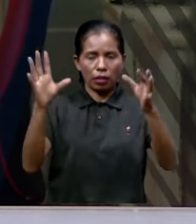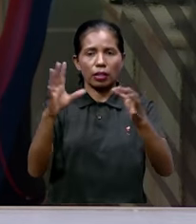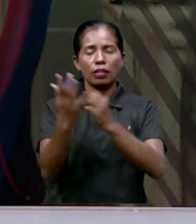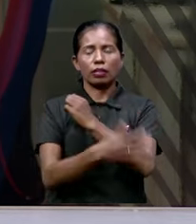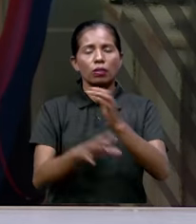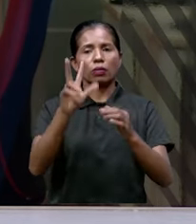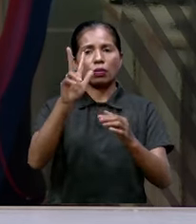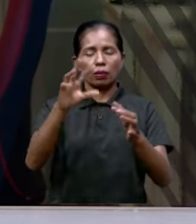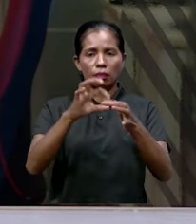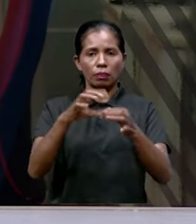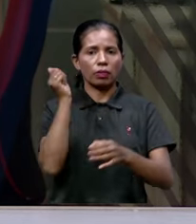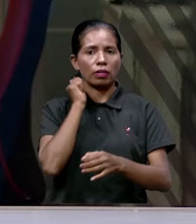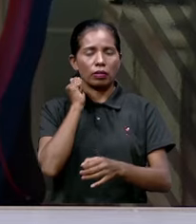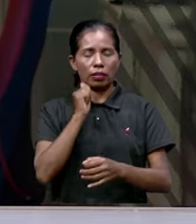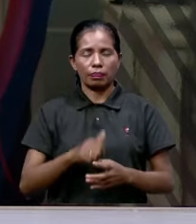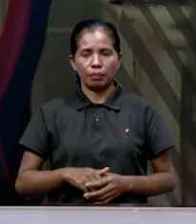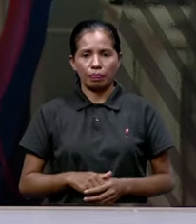ASEAN.